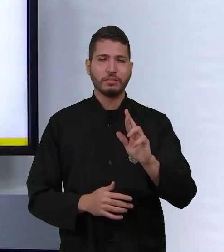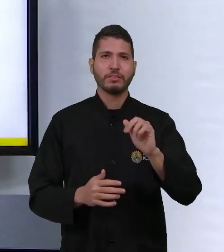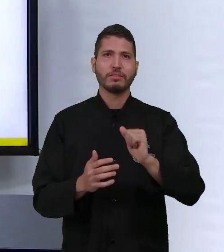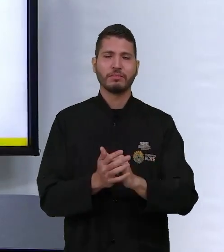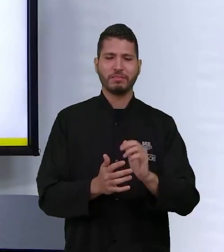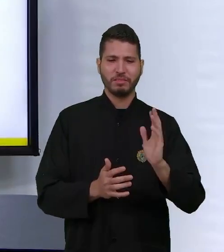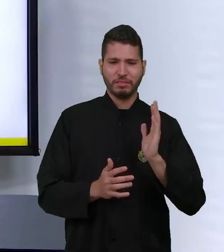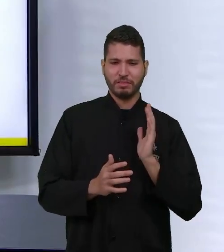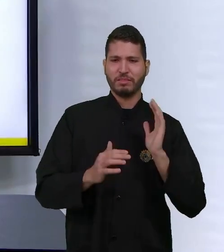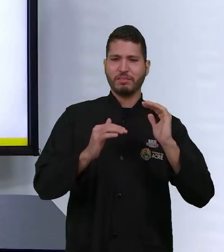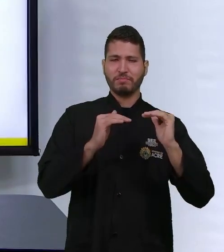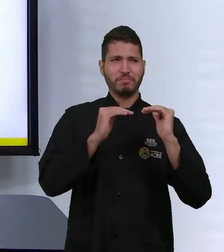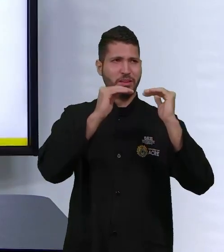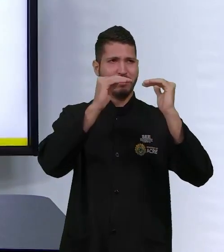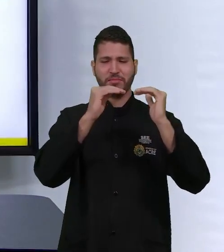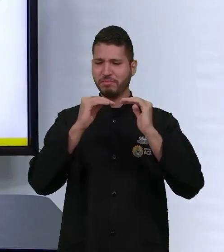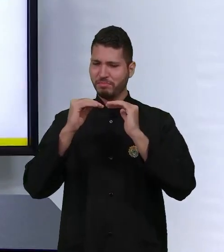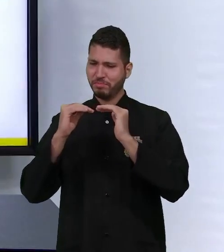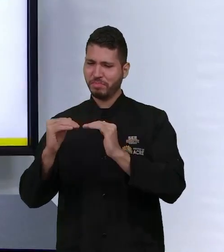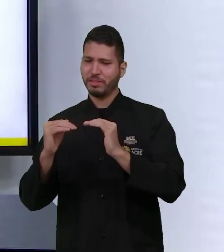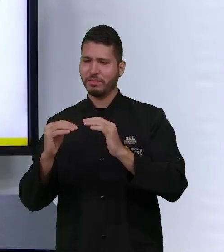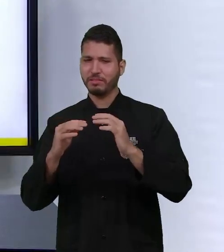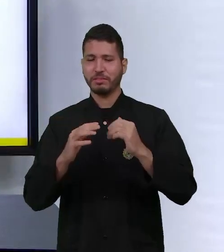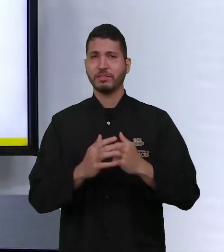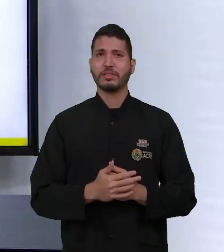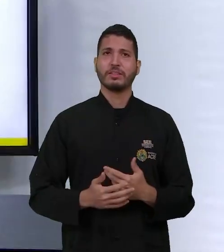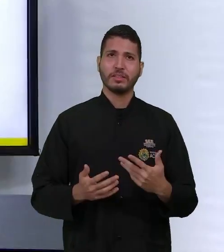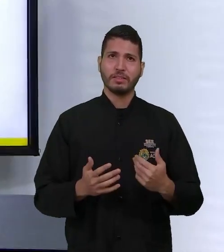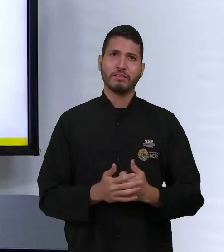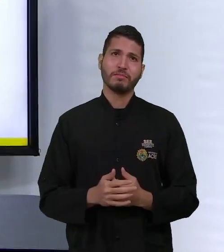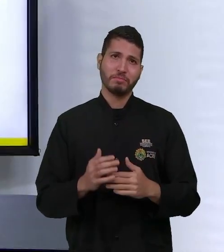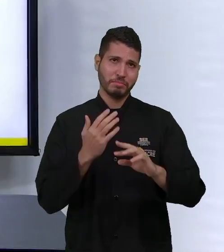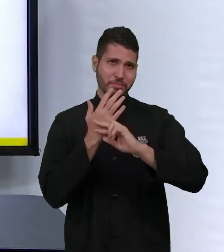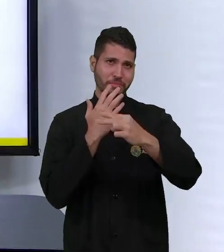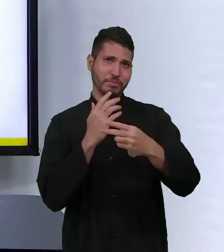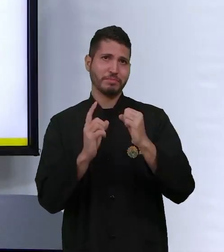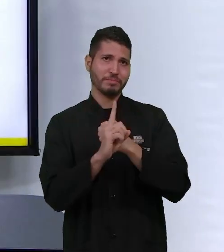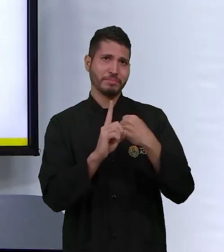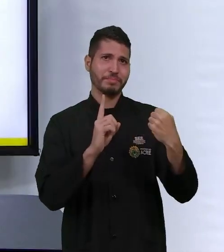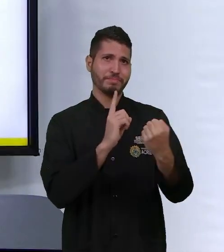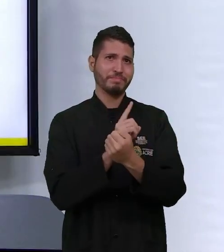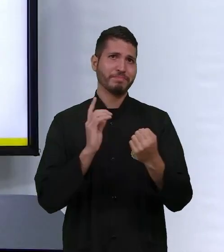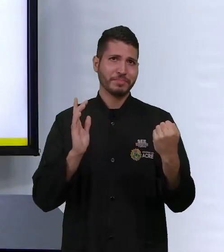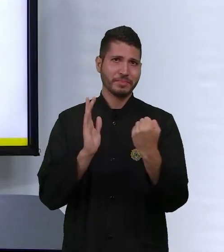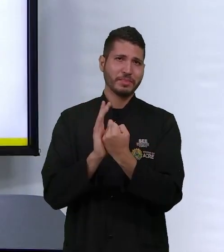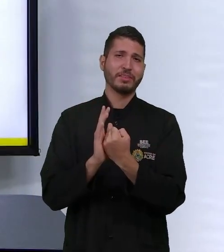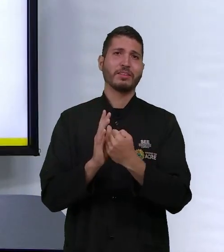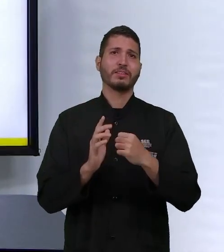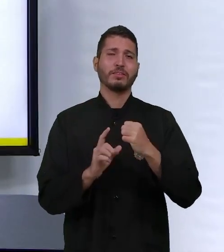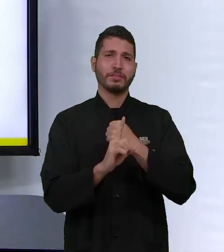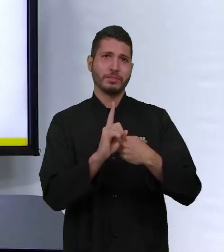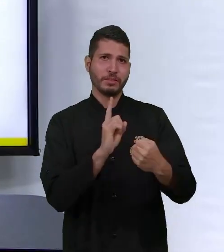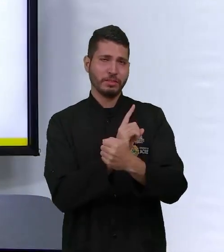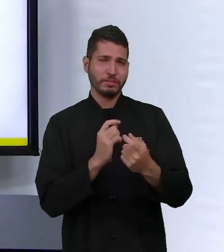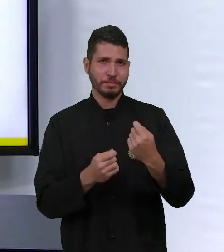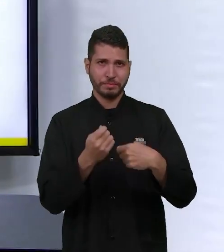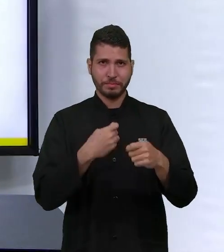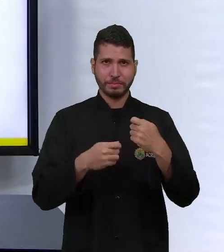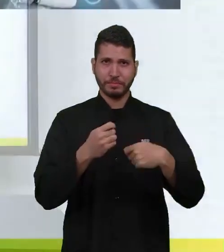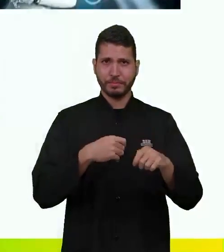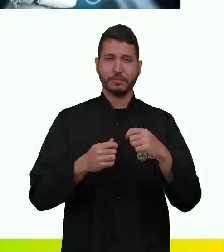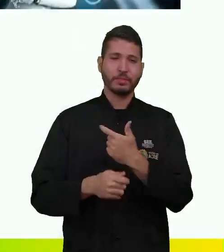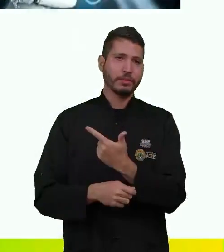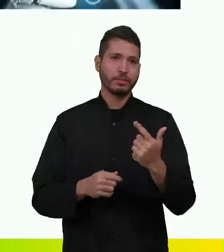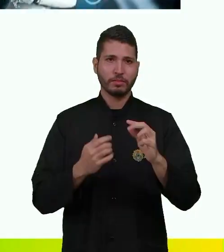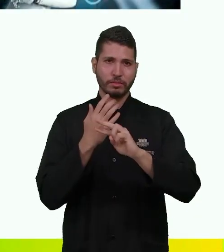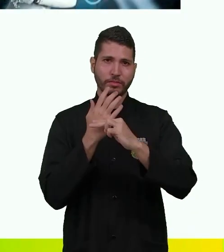outra classe é uma consequência social, muito forte, social e econômica. Outras consequências,